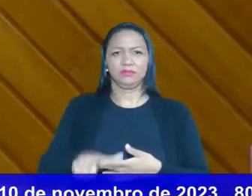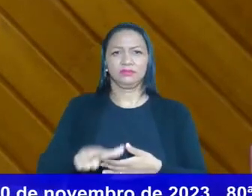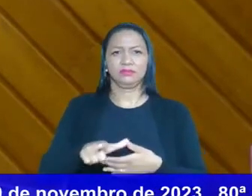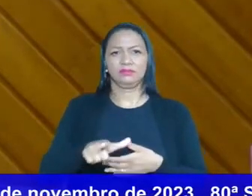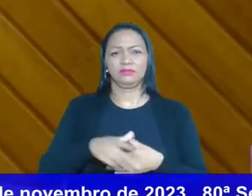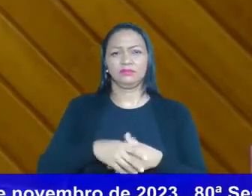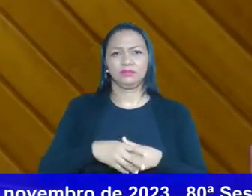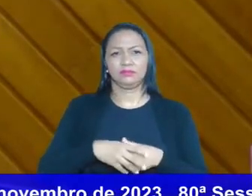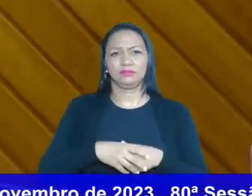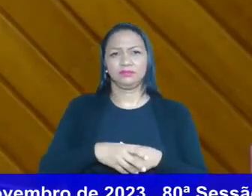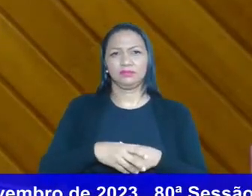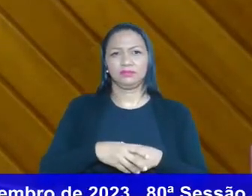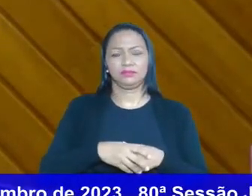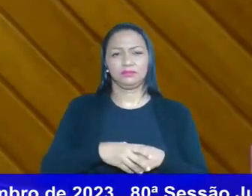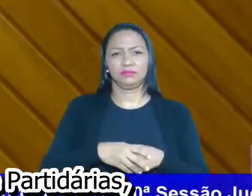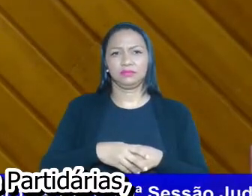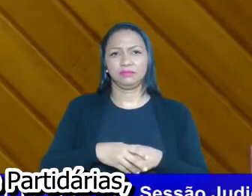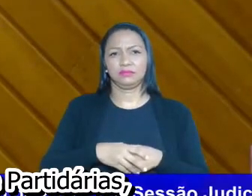o